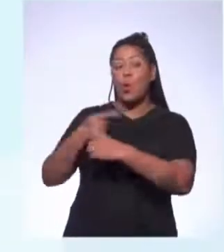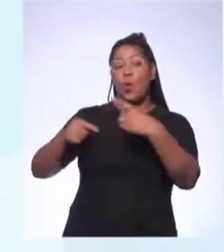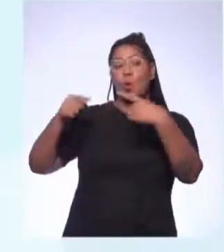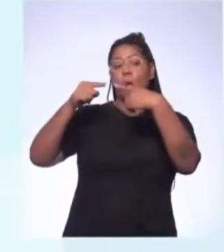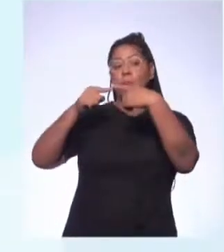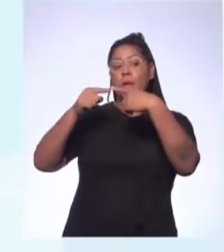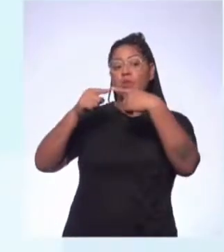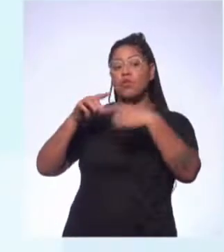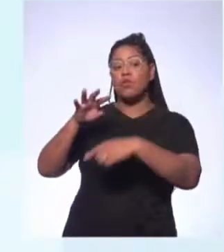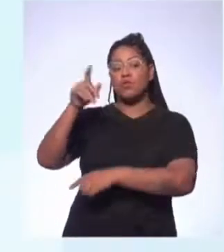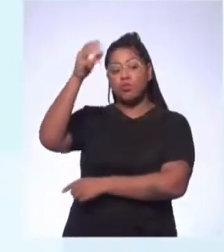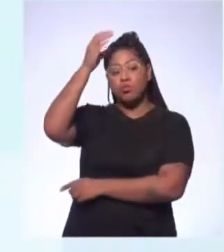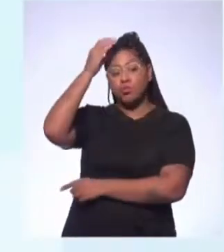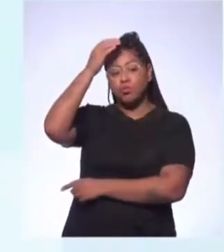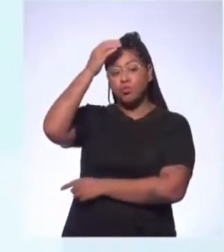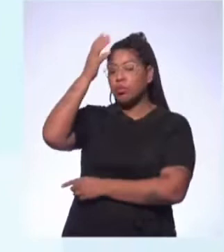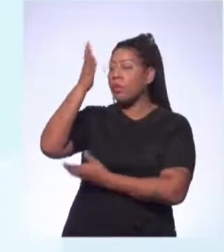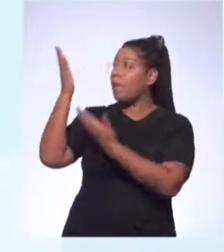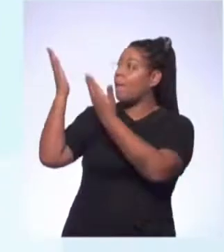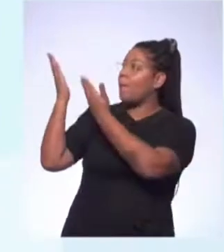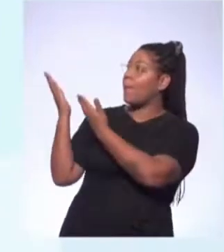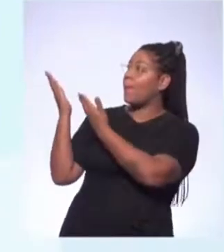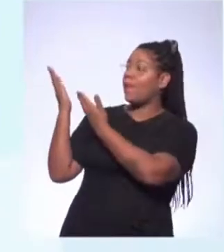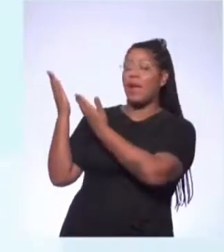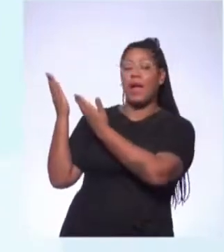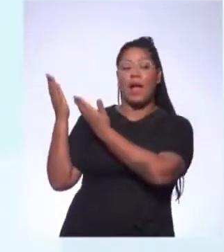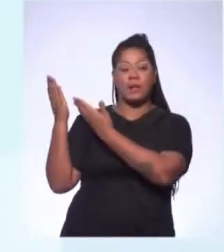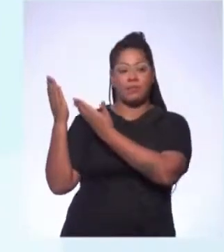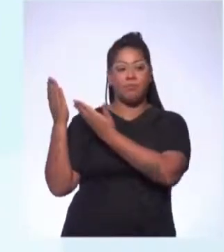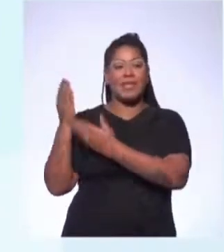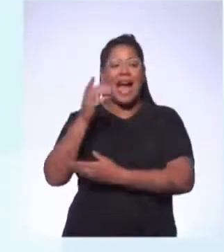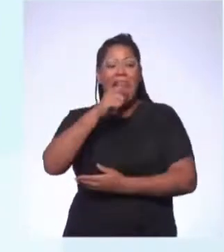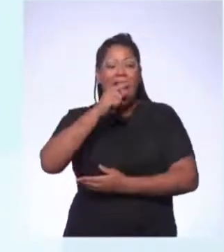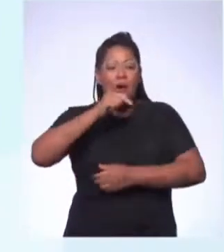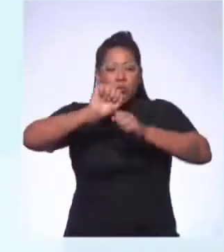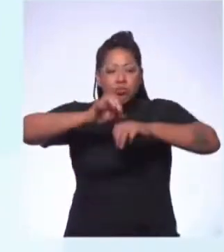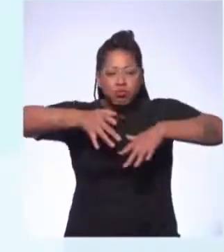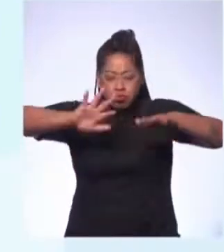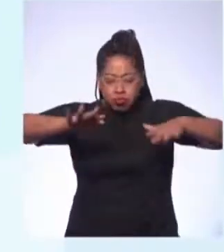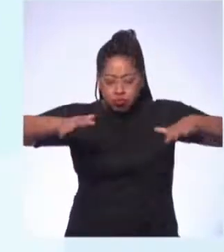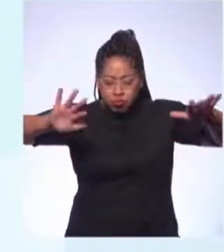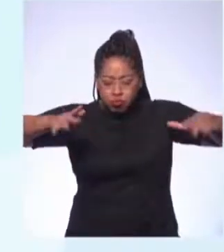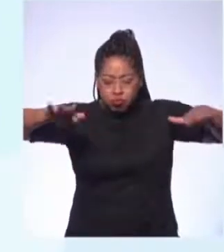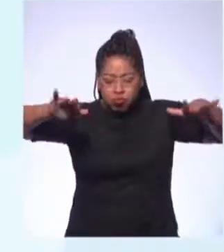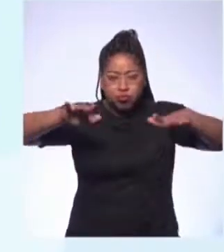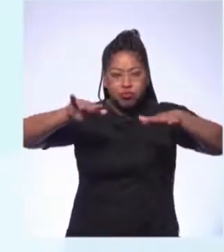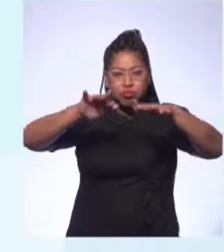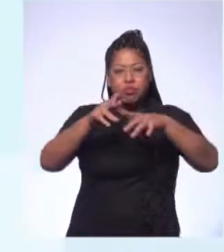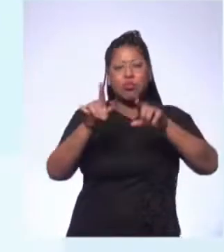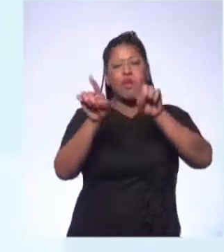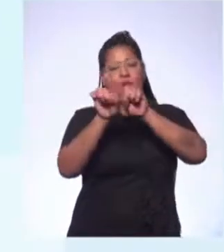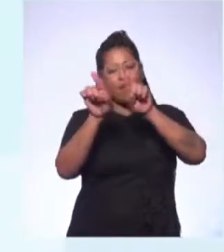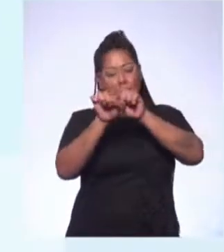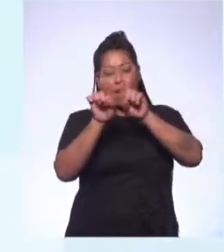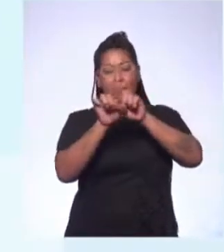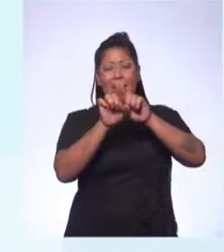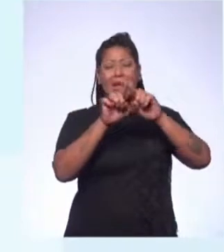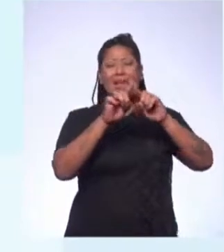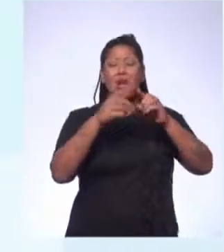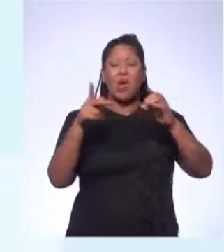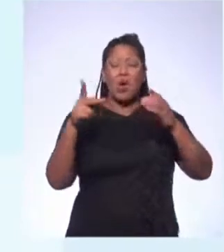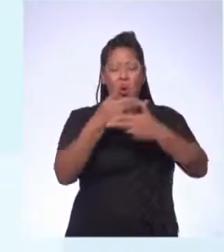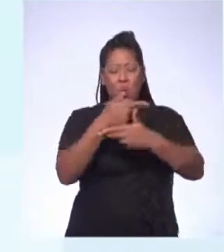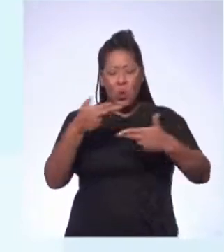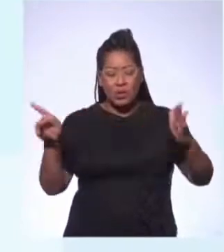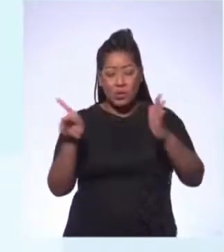do conhecimento, poluição atmosférica, a poluição das águas por efluentes urbanos, domésticos, industriais